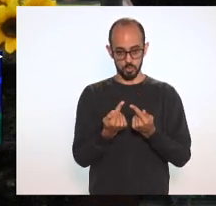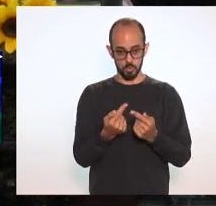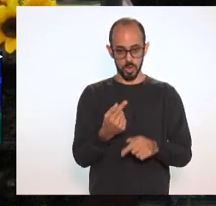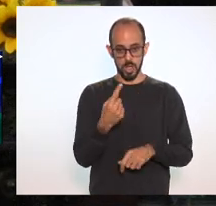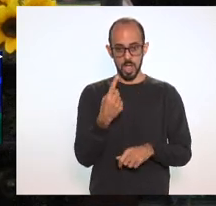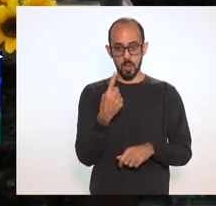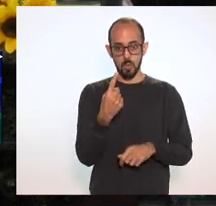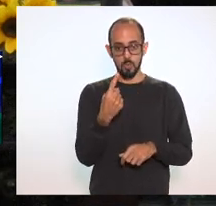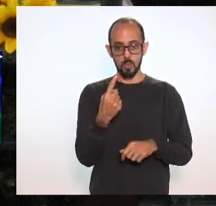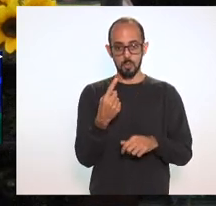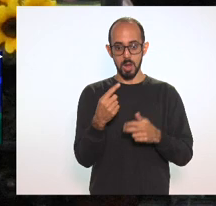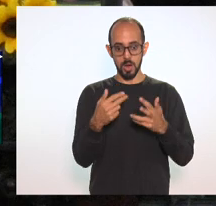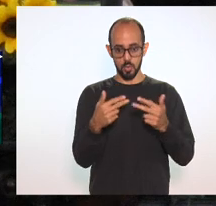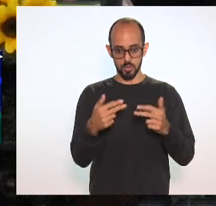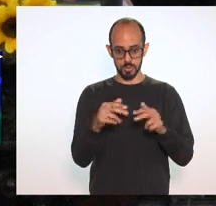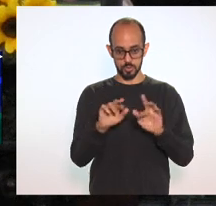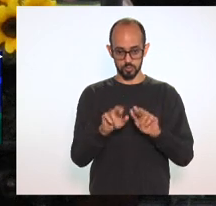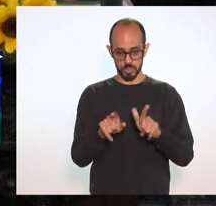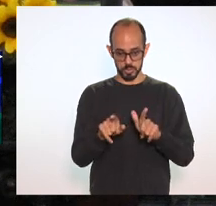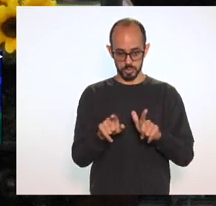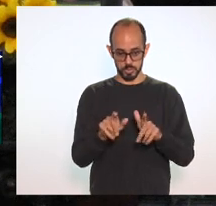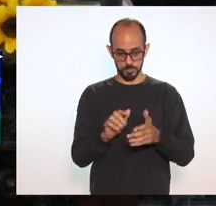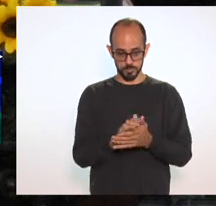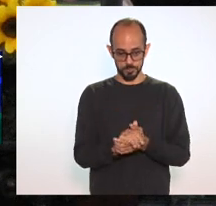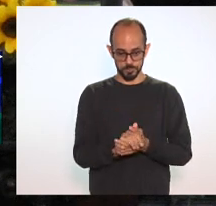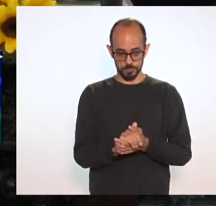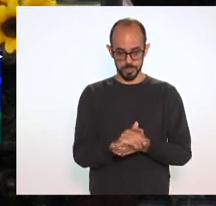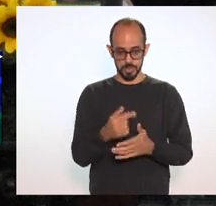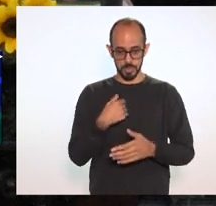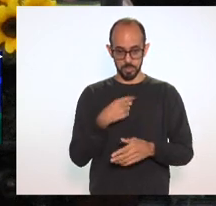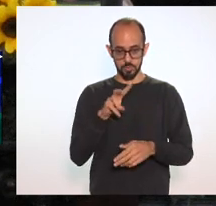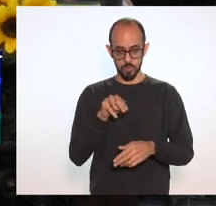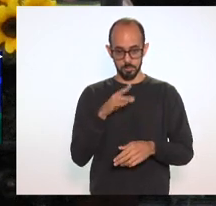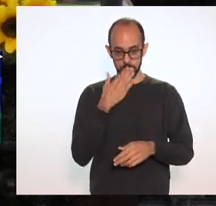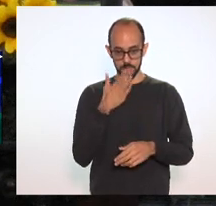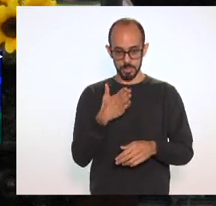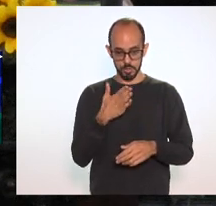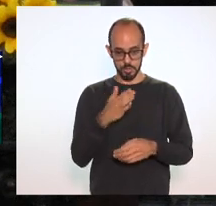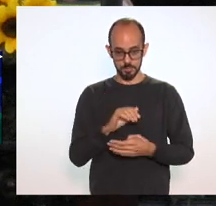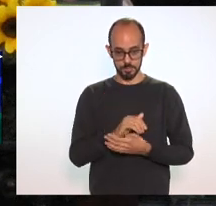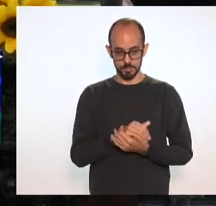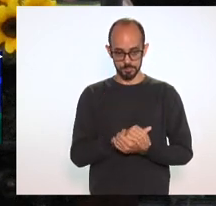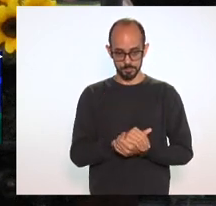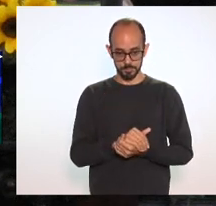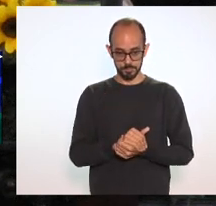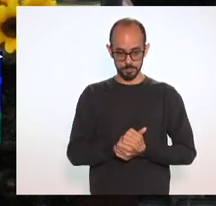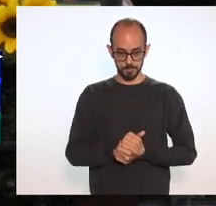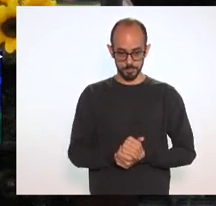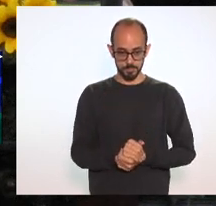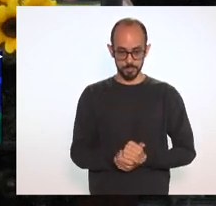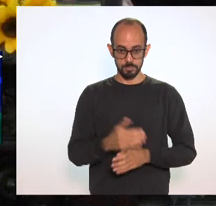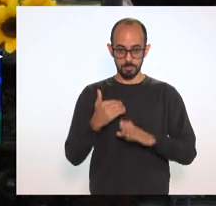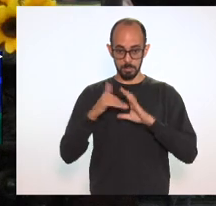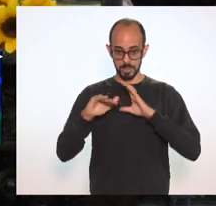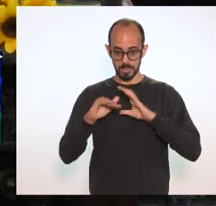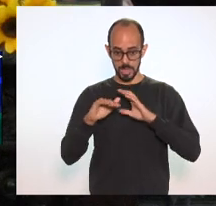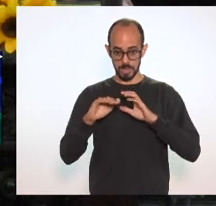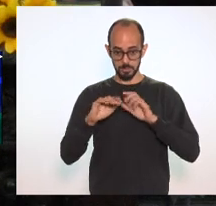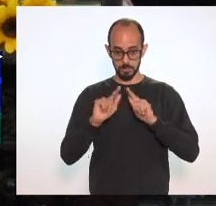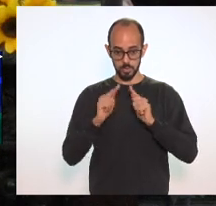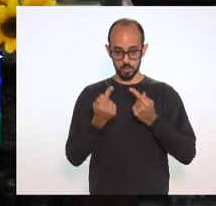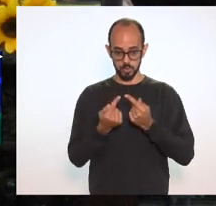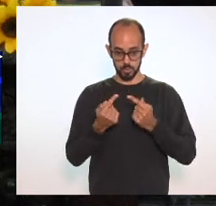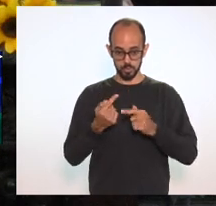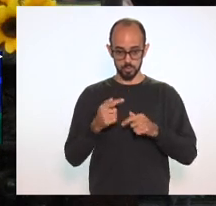uma única diferença não ficou assim olha só mas eu eu vou pedir para que possa o reino de caminhão os dois o caminhão os dois grupos Deputado eu vou suspender